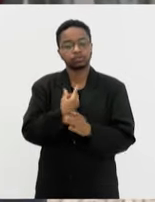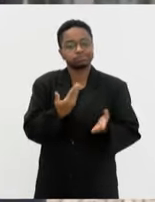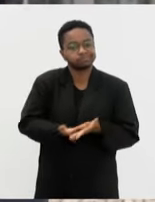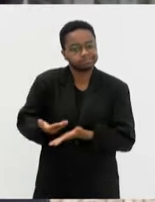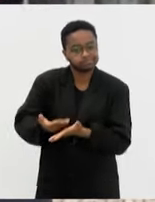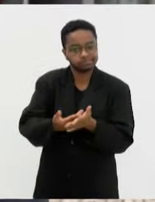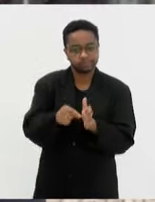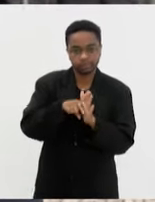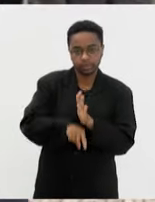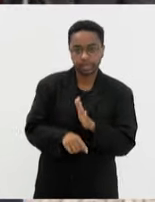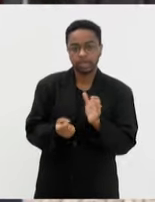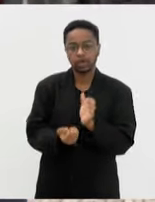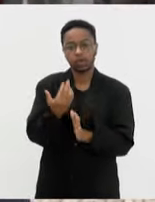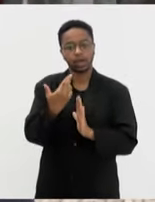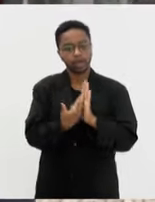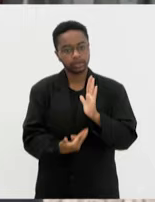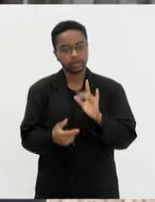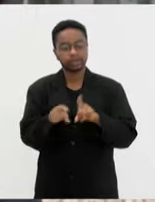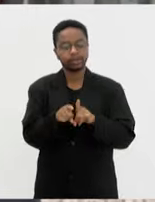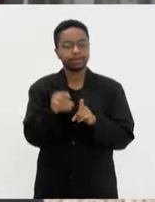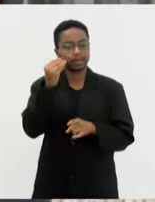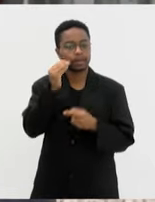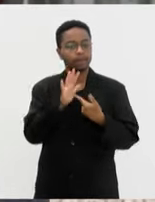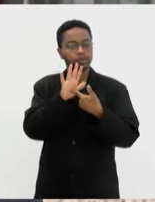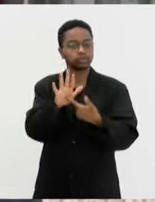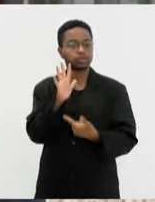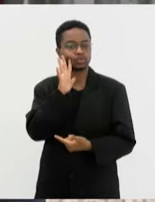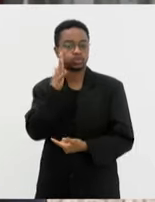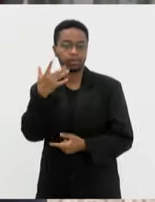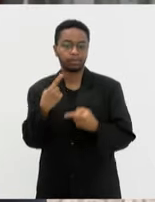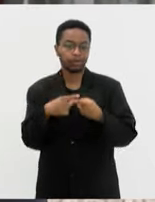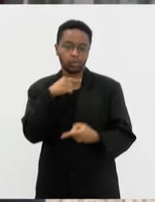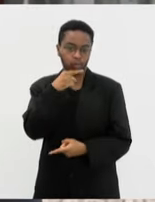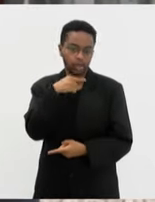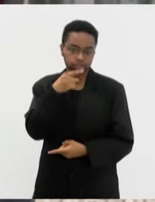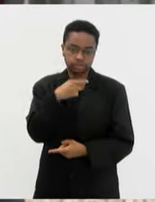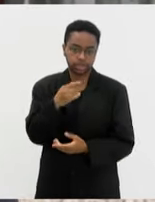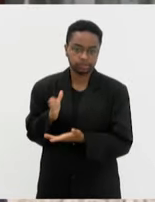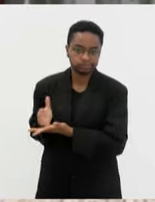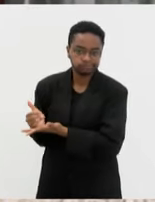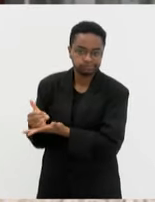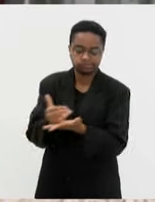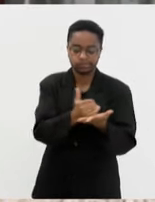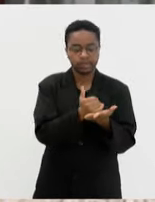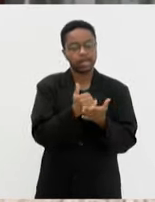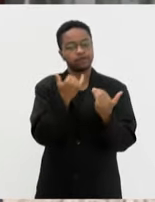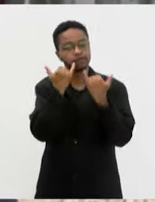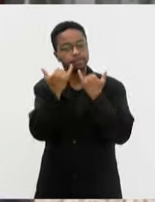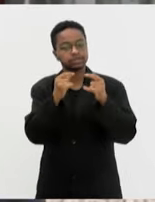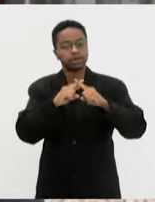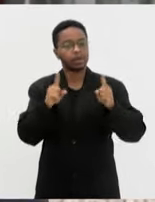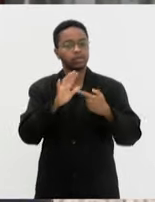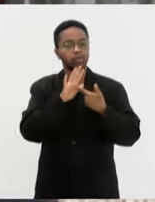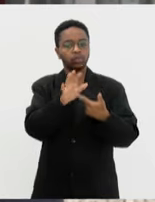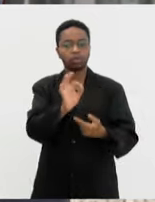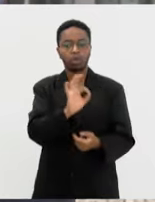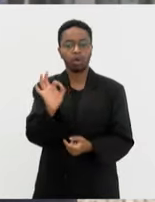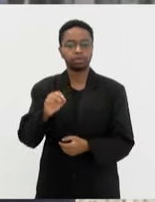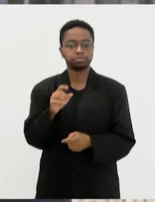um relatório e apresentar soluções. Não adianta você fazer todo um apanhado dentro de uma CPI e não apresentar soluções práticas. O